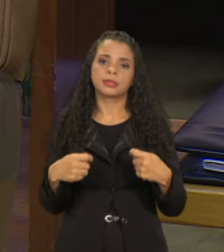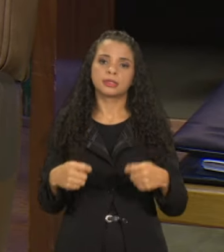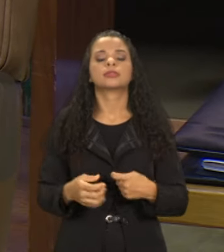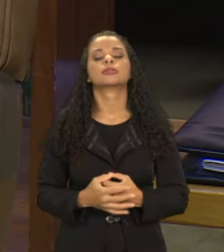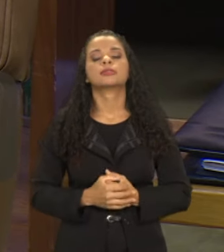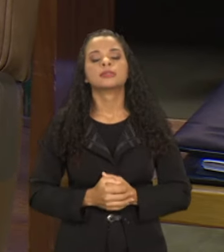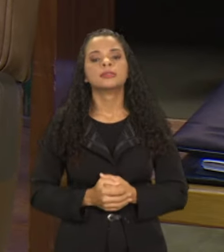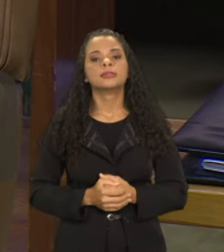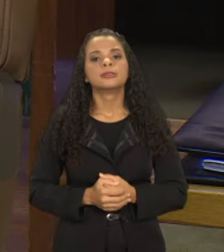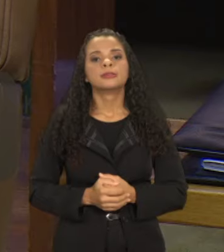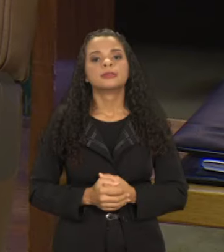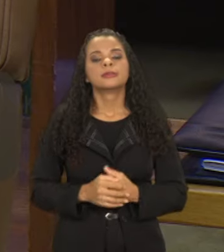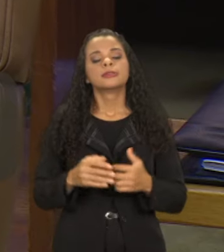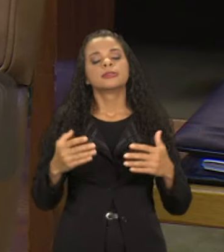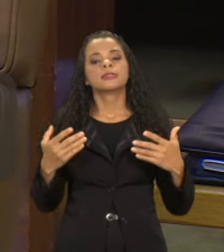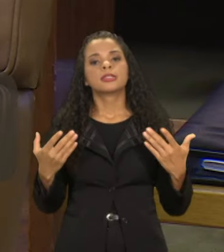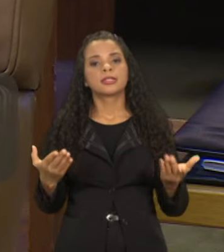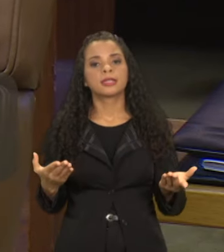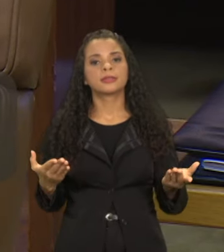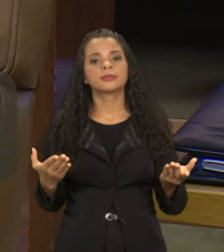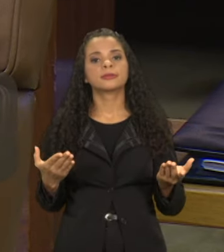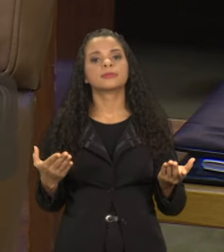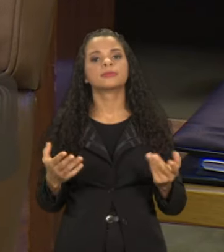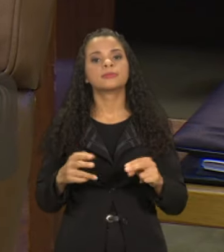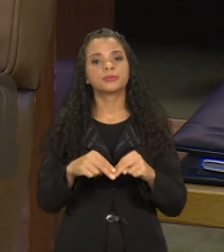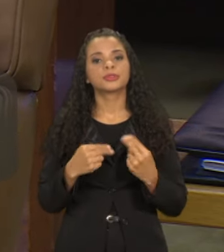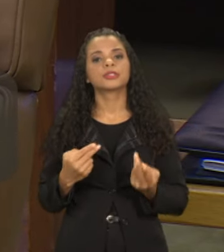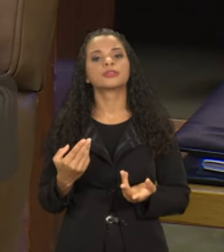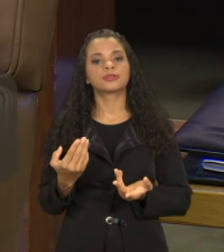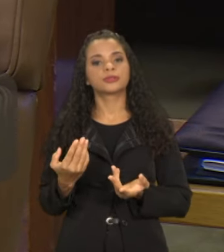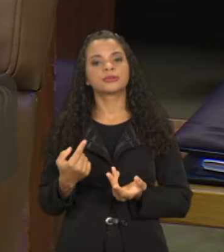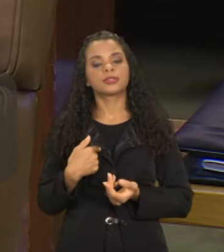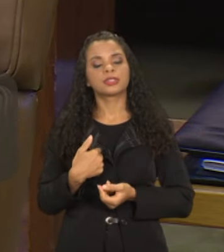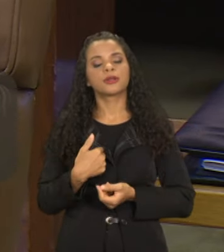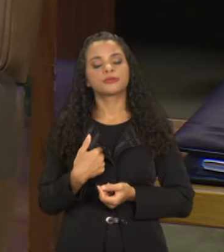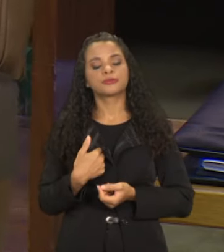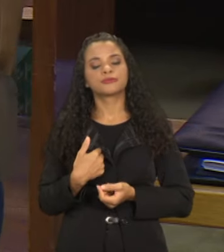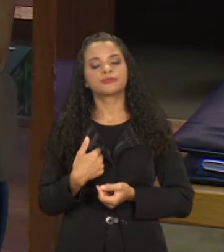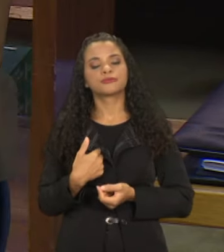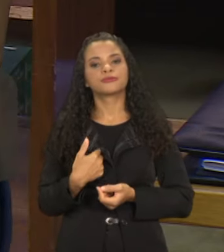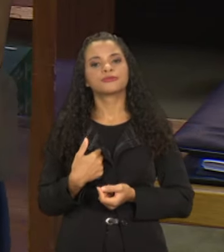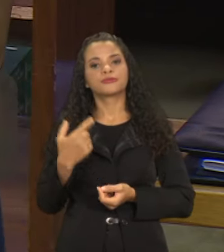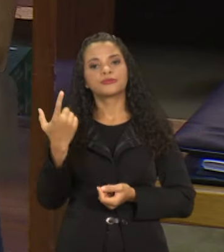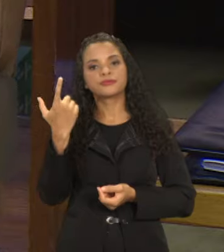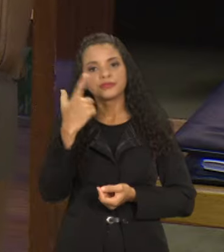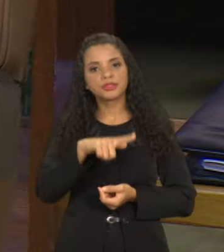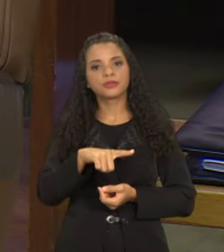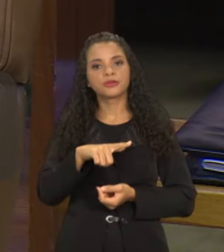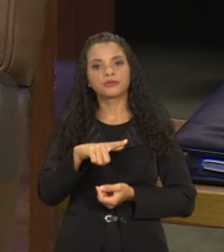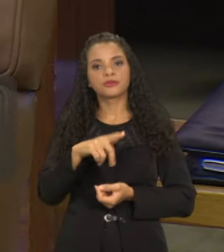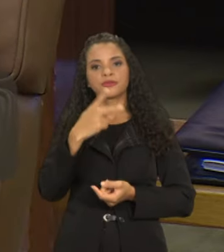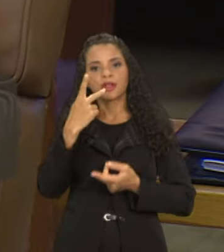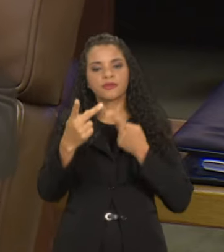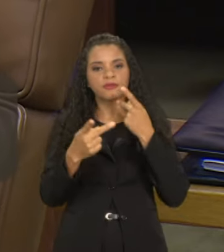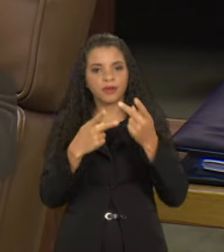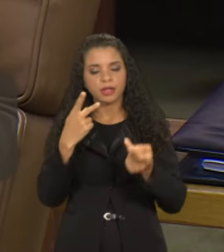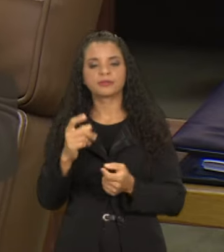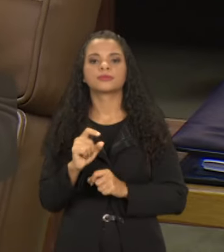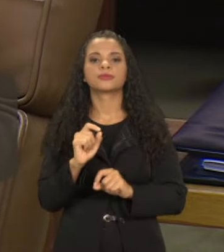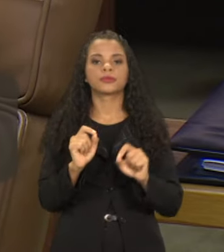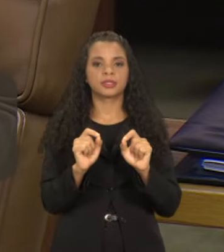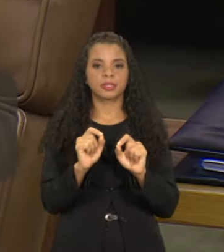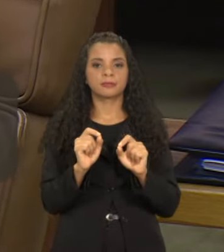senhor presidente, por isso que eu sempre gosto de repetir Ana Arendt e Celso Laffer, que há mais de